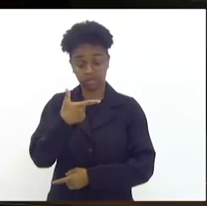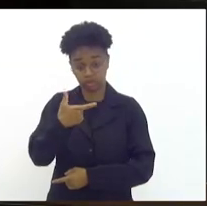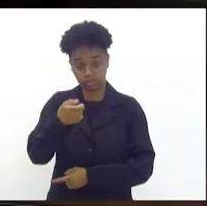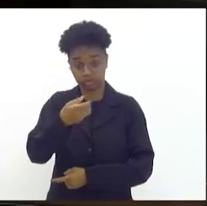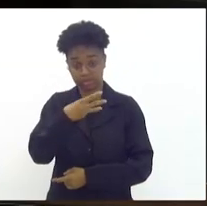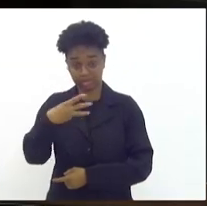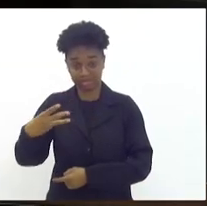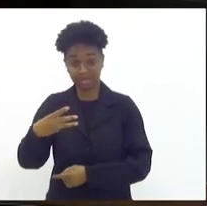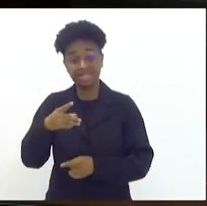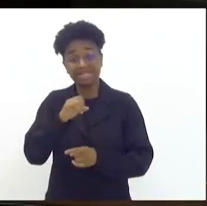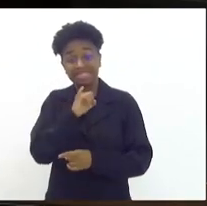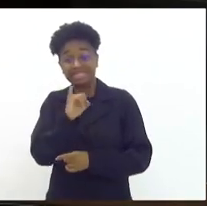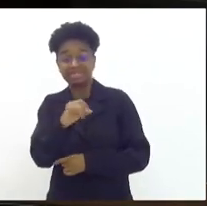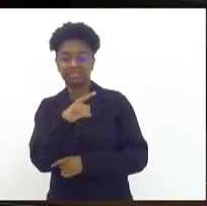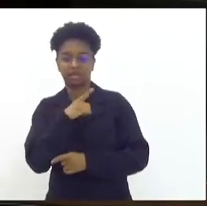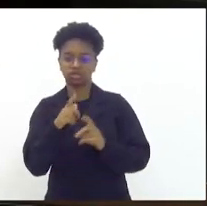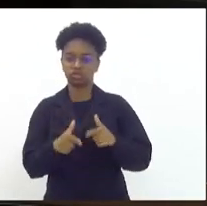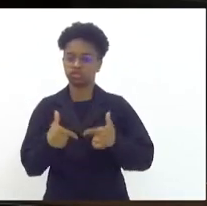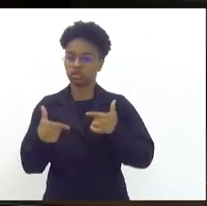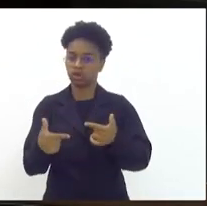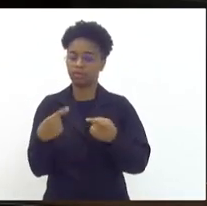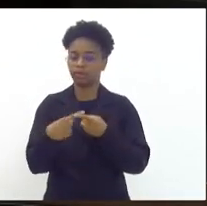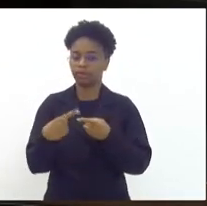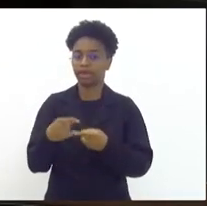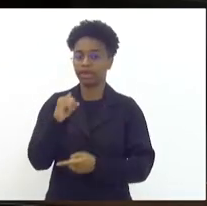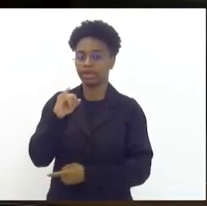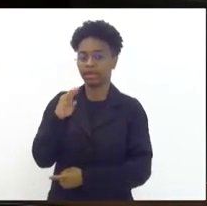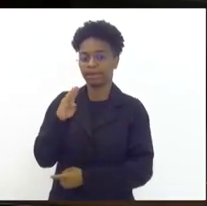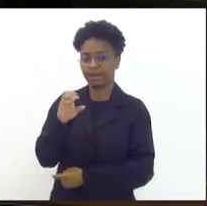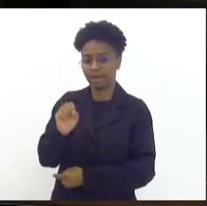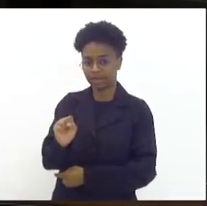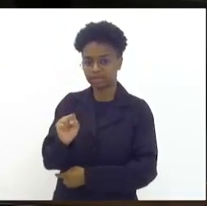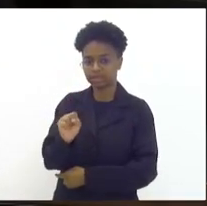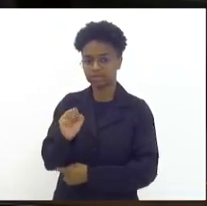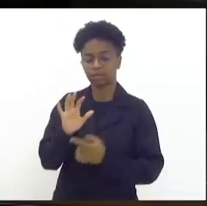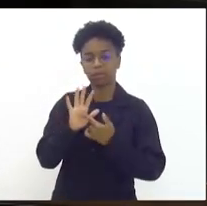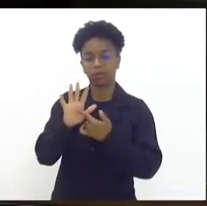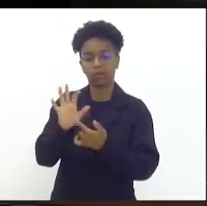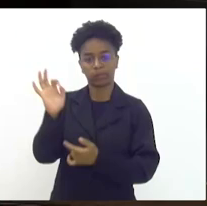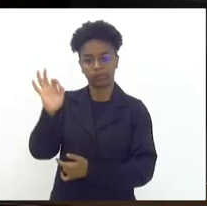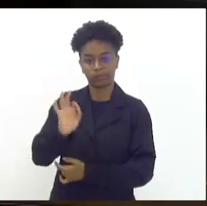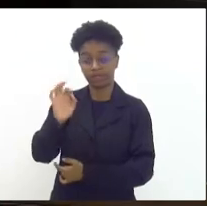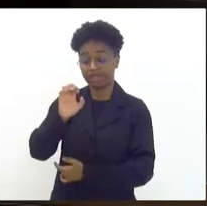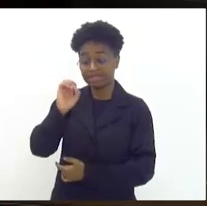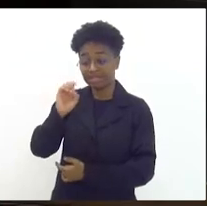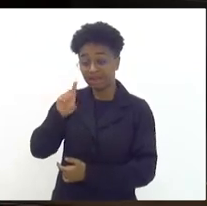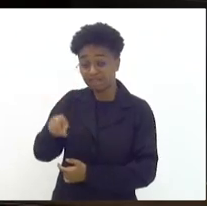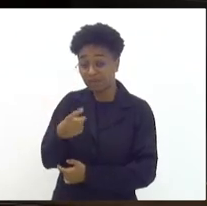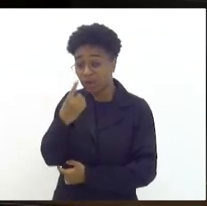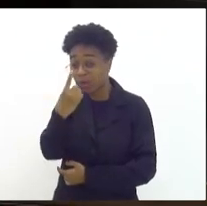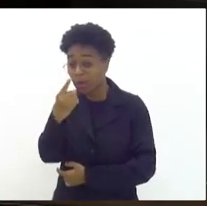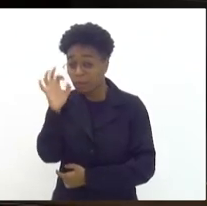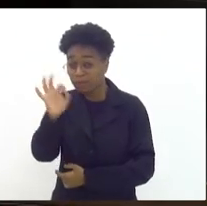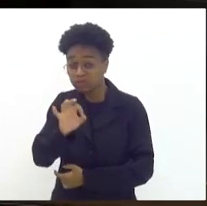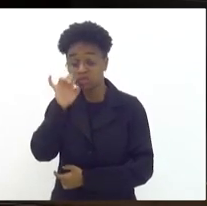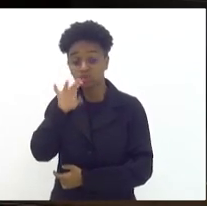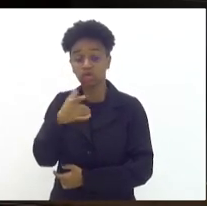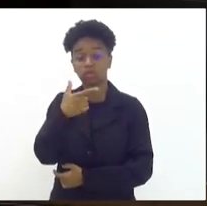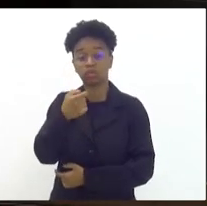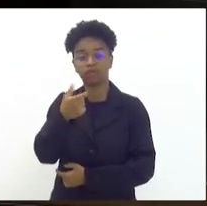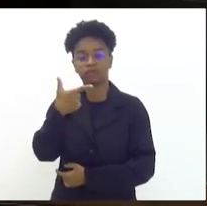porque porque o ibs ele vai aparecer com uma alíquota de 01% em 2026